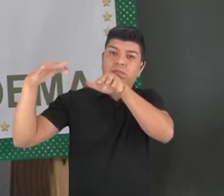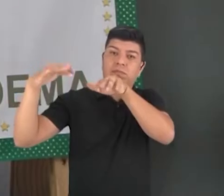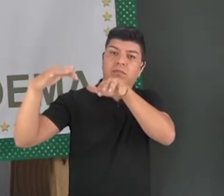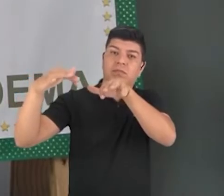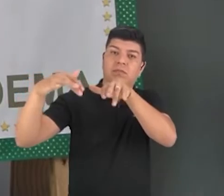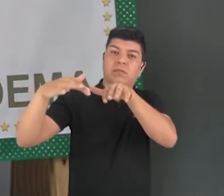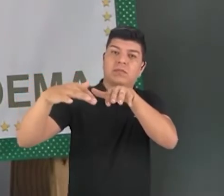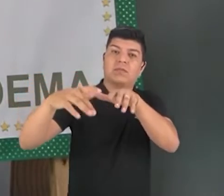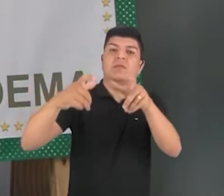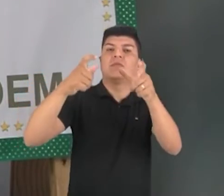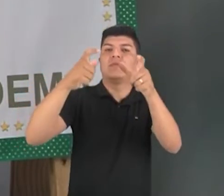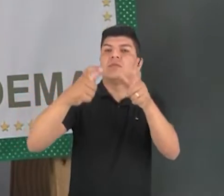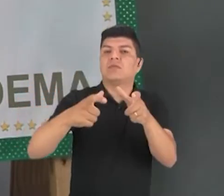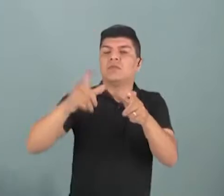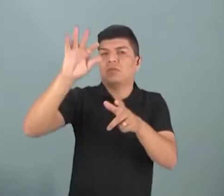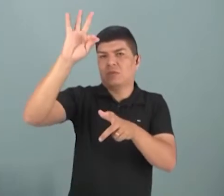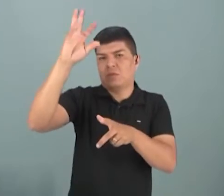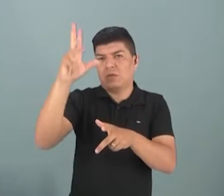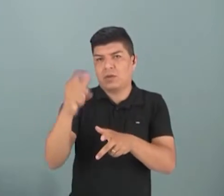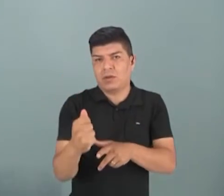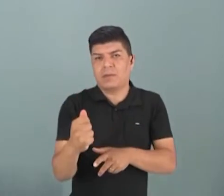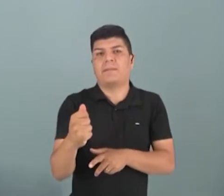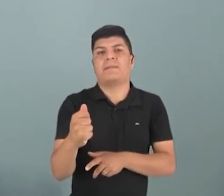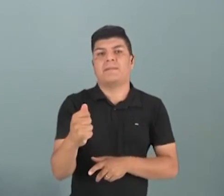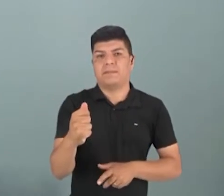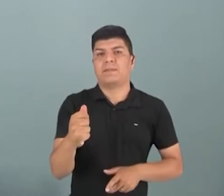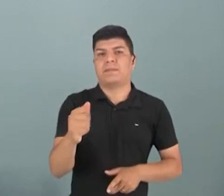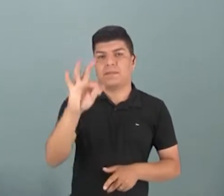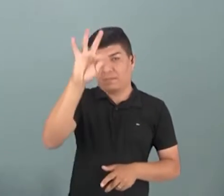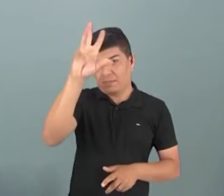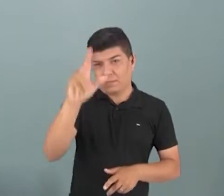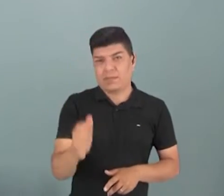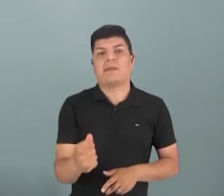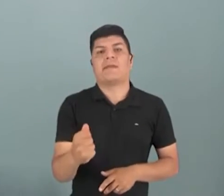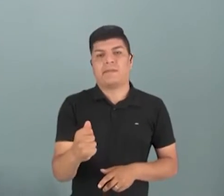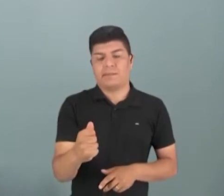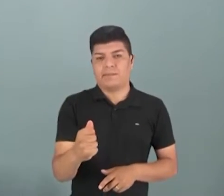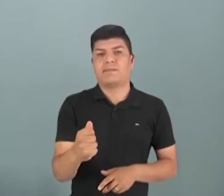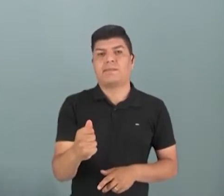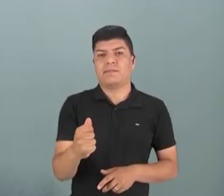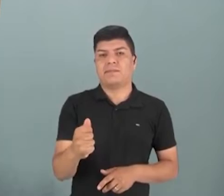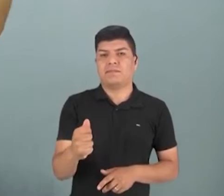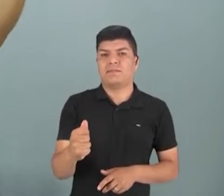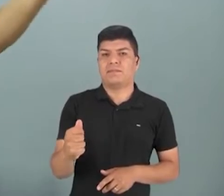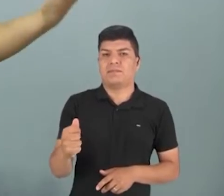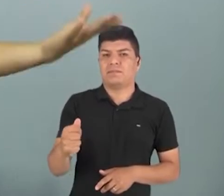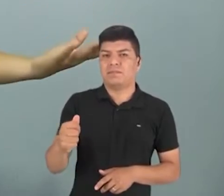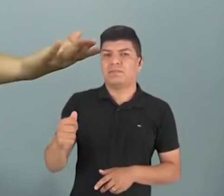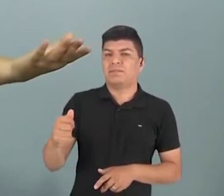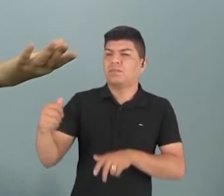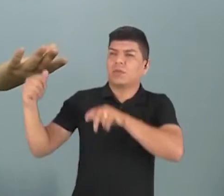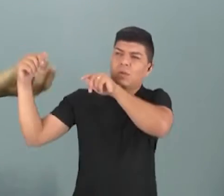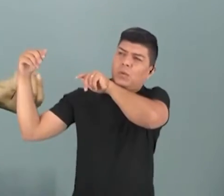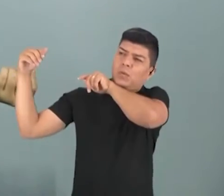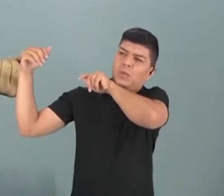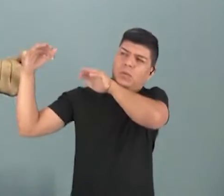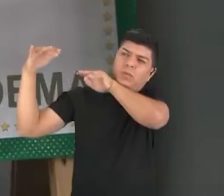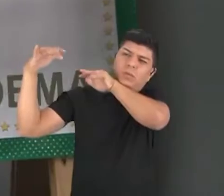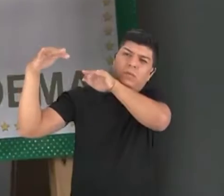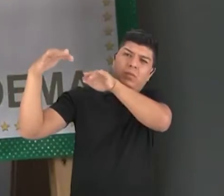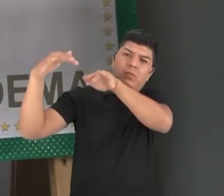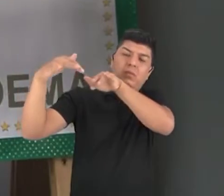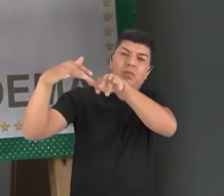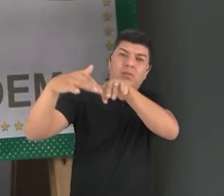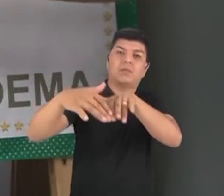lá da África e isso mesmo os negros vieram da África